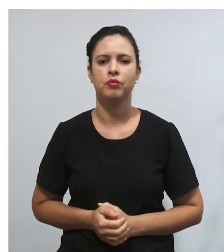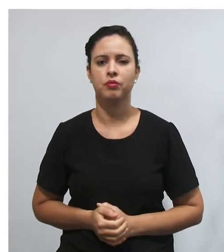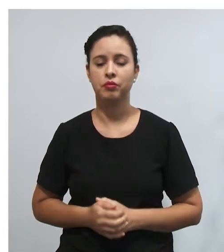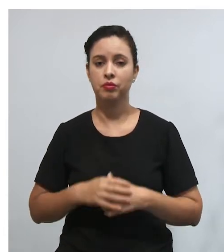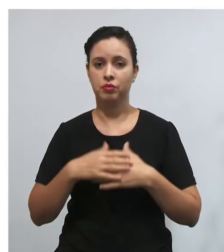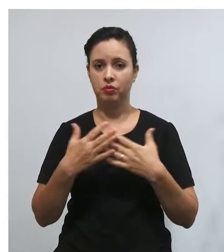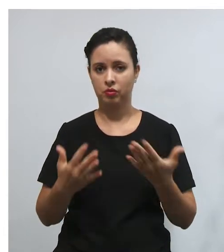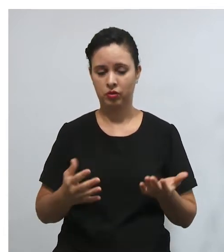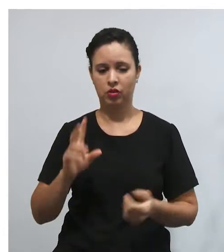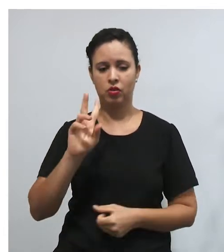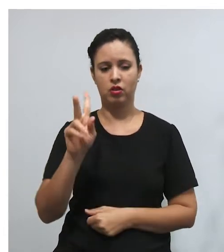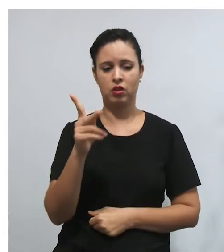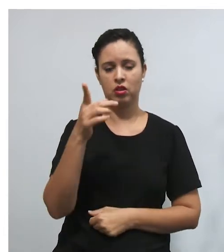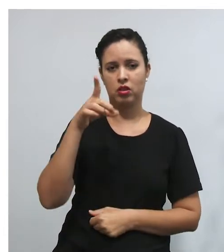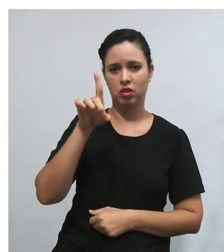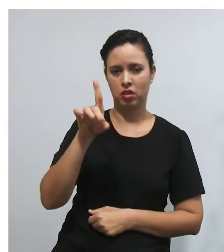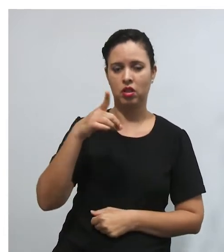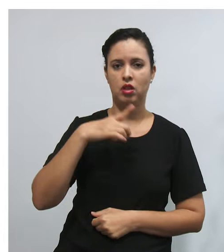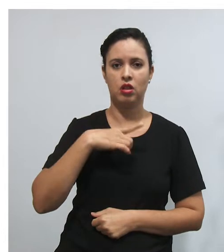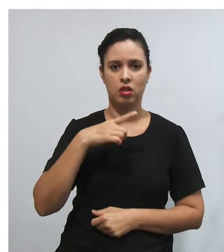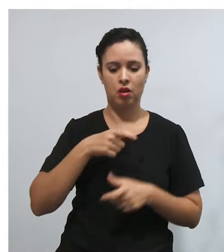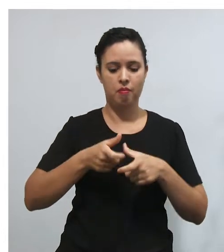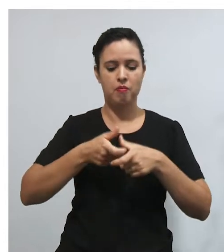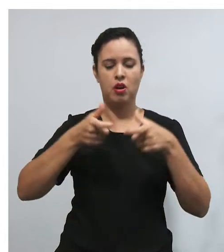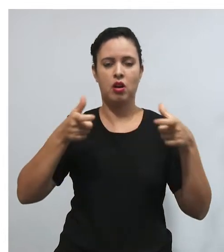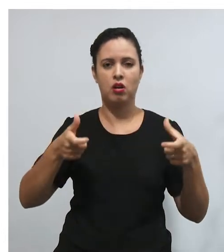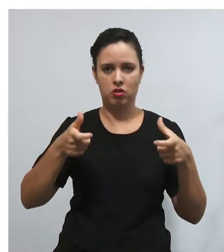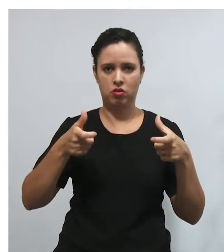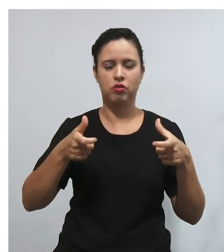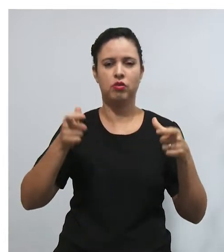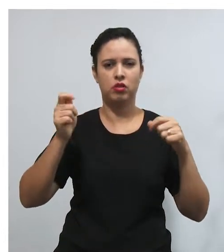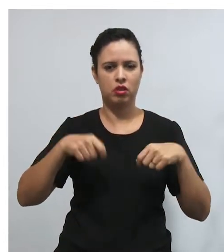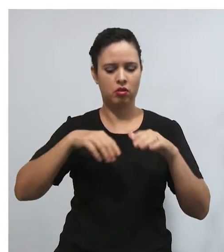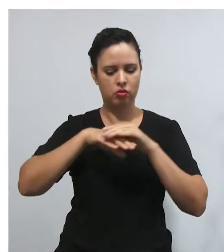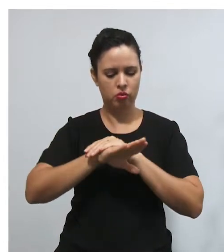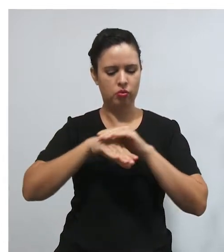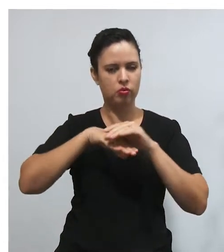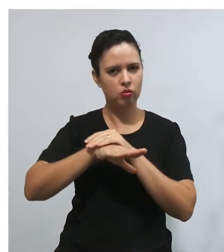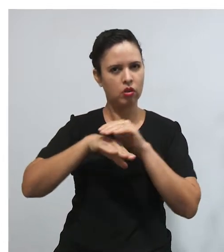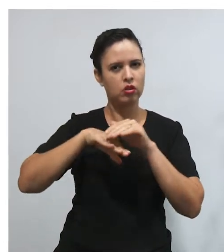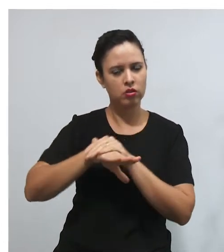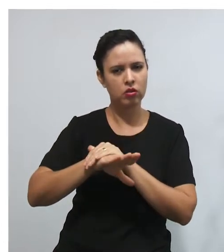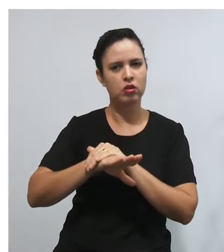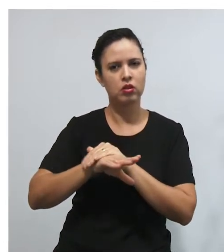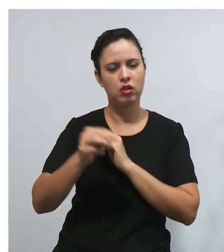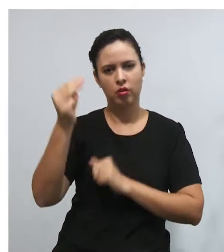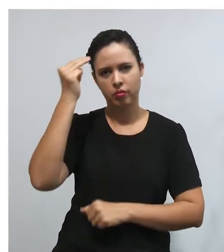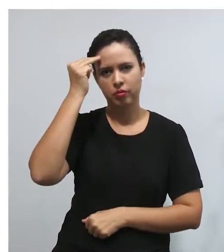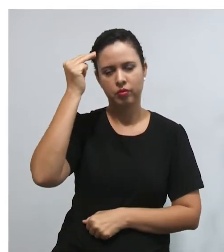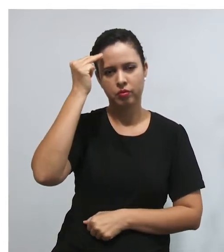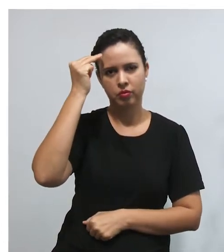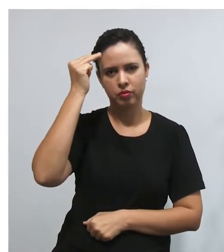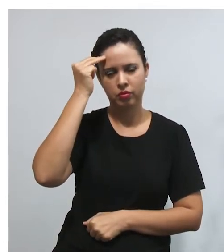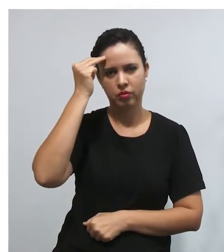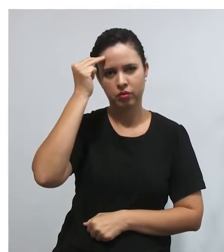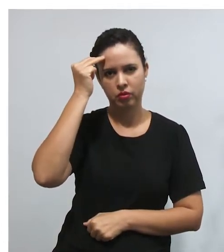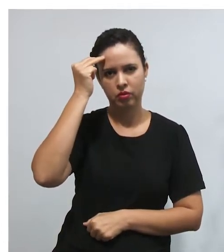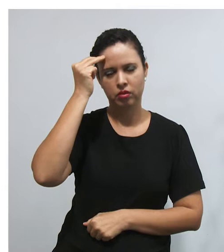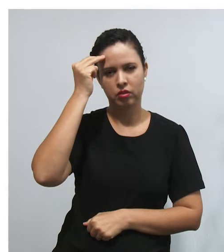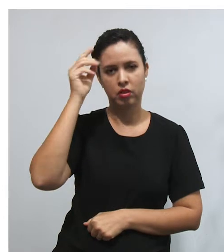de armazenamento, né, ele possui aqui uma grande capacidade de armazenamento, ele é conhecido como